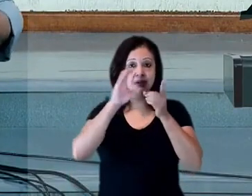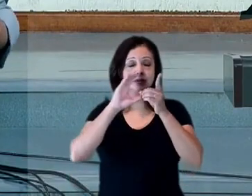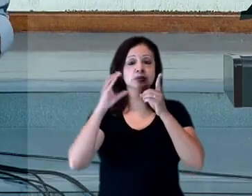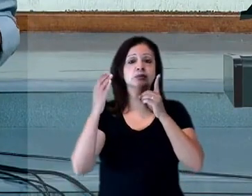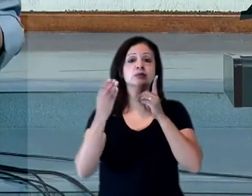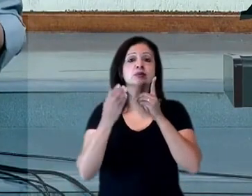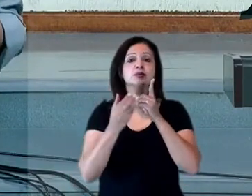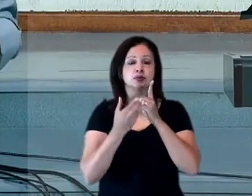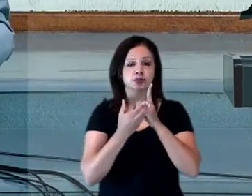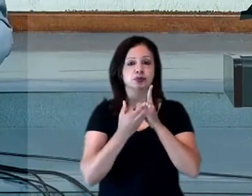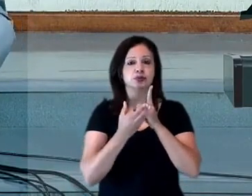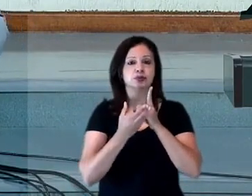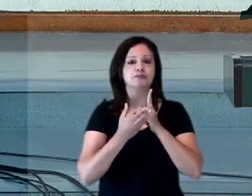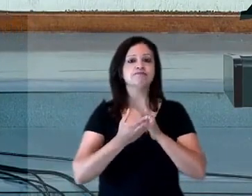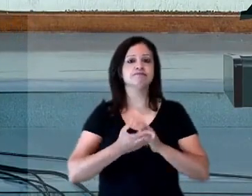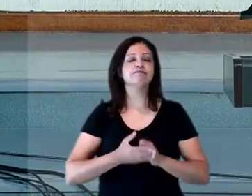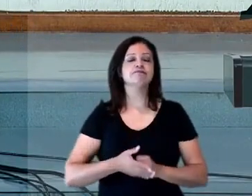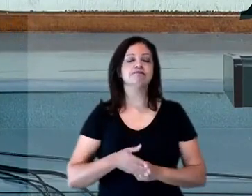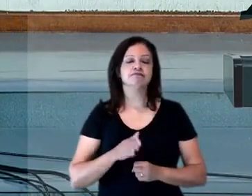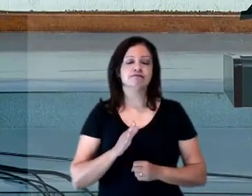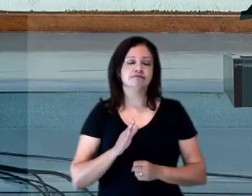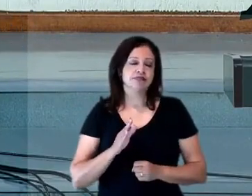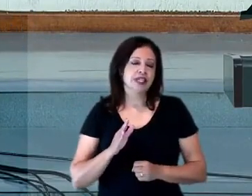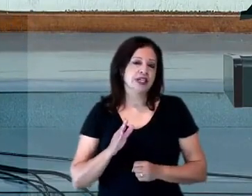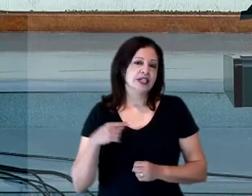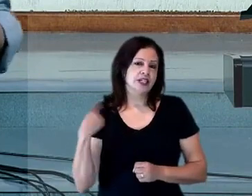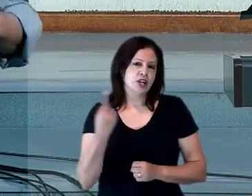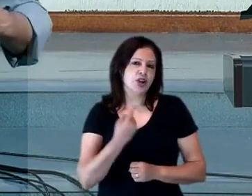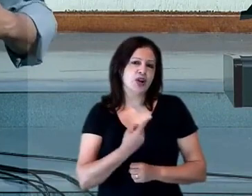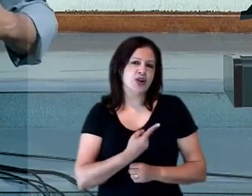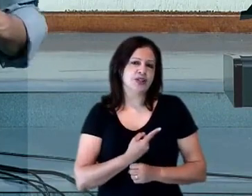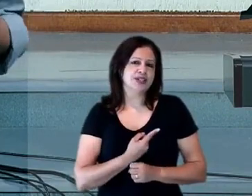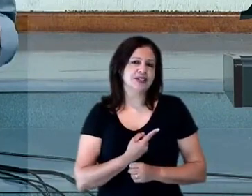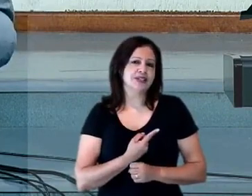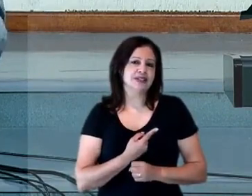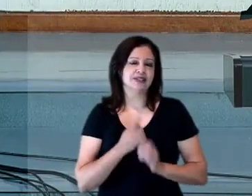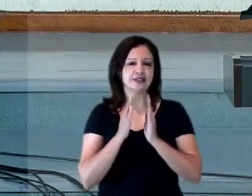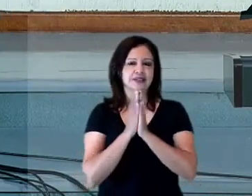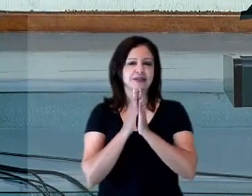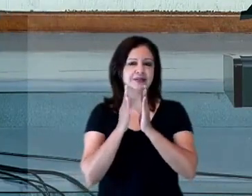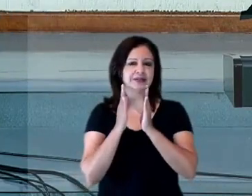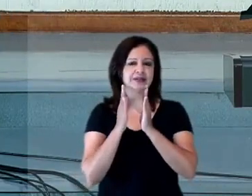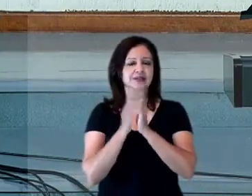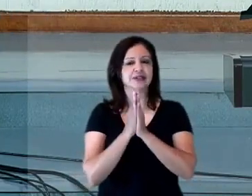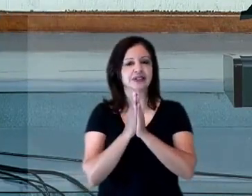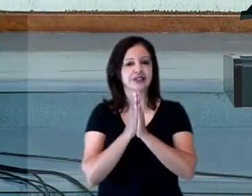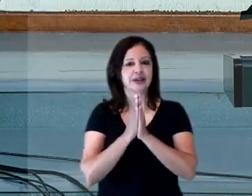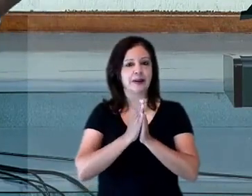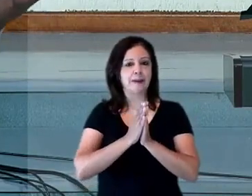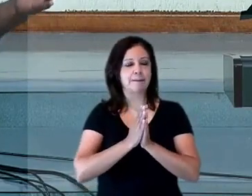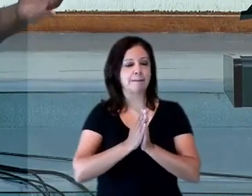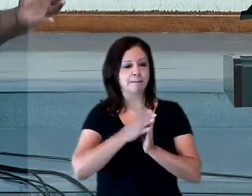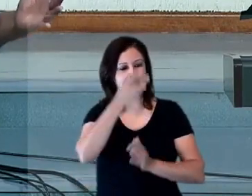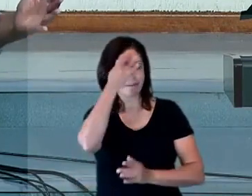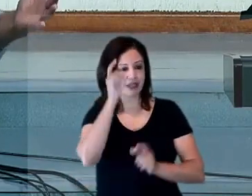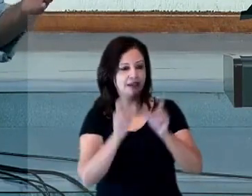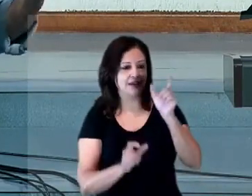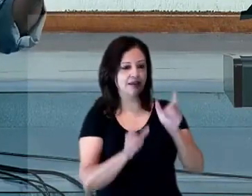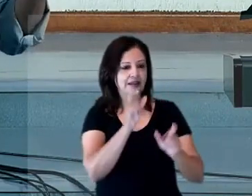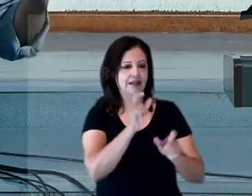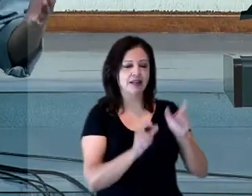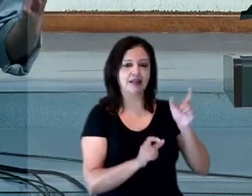já trago diante de vocês algumas orações de alguns irmãos, para que eles já estejam na sua memória, agora para as orações que nós vamos